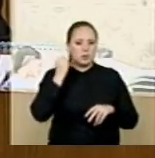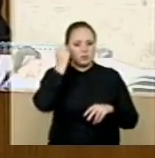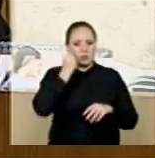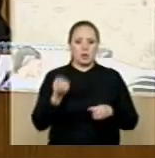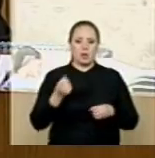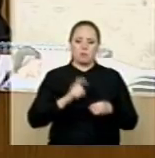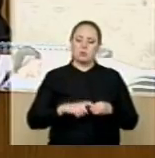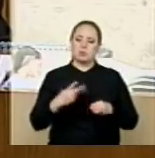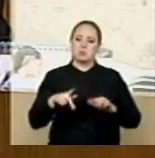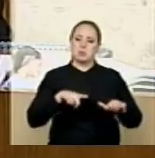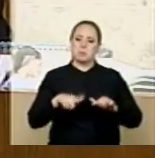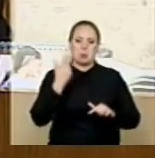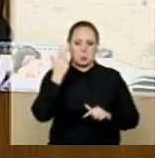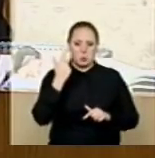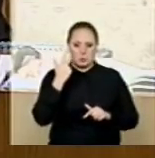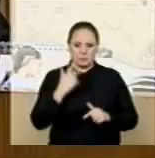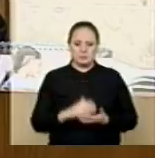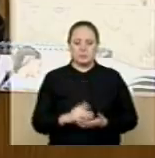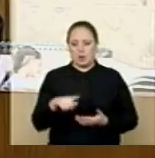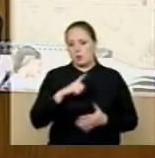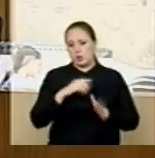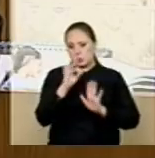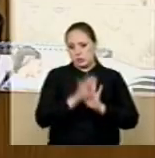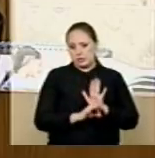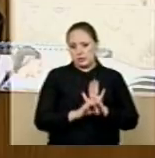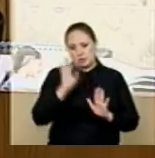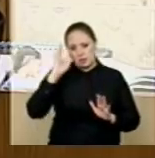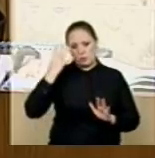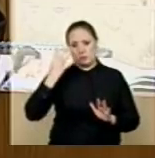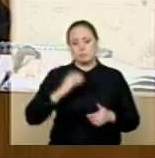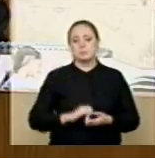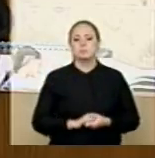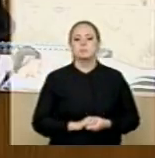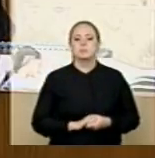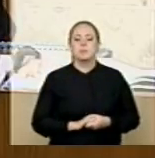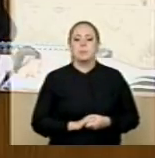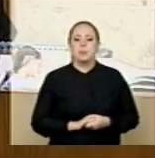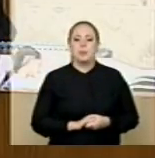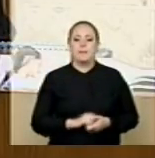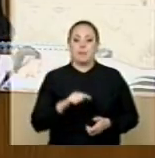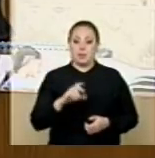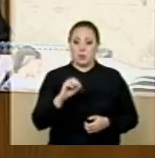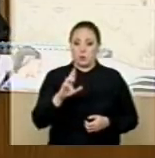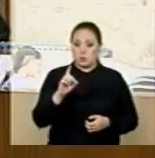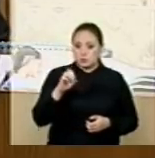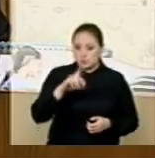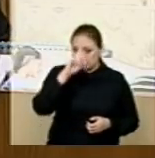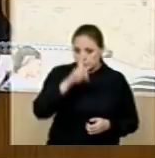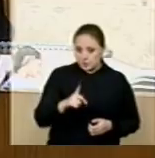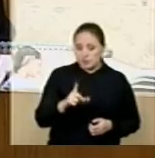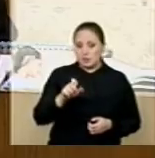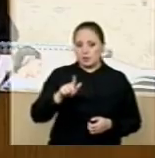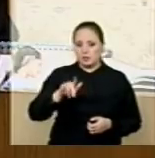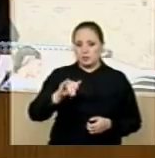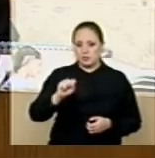seus mandatos. É o que consta do texto dessa resolução. Esta ordem legislativa foi